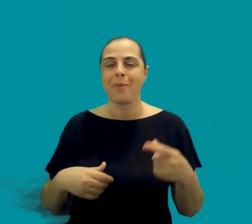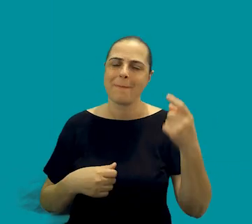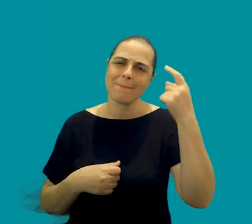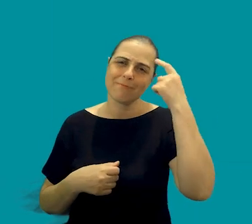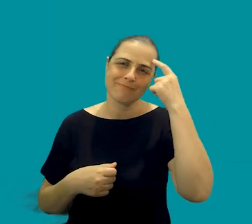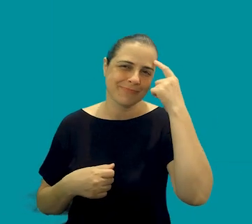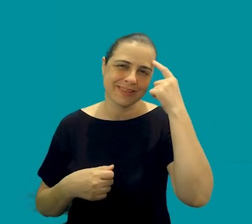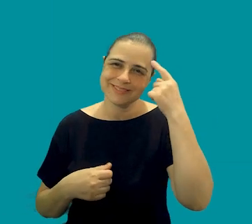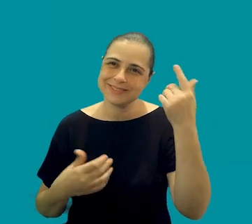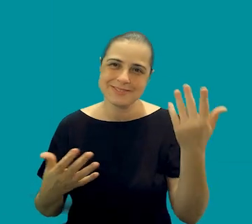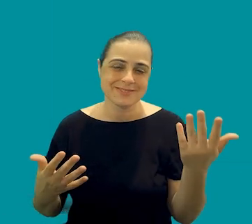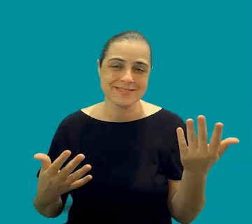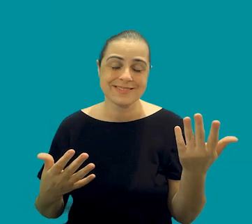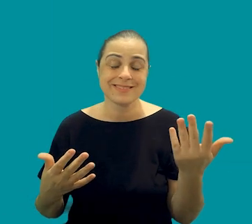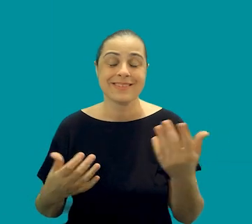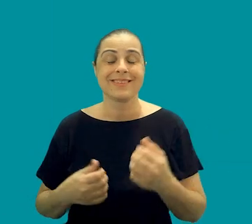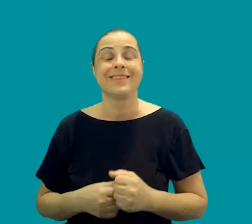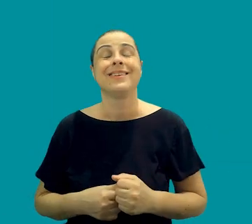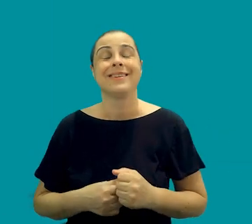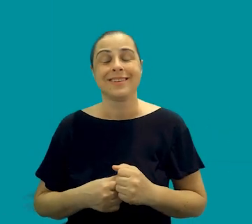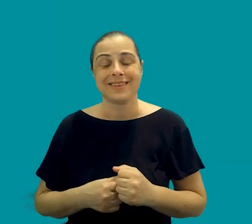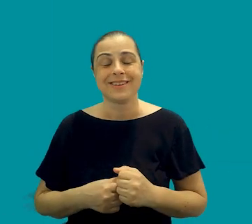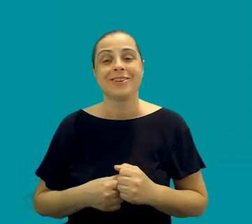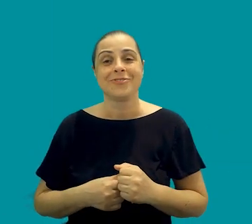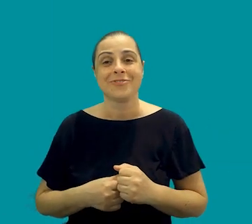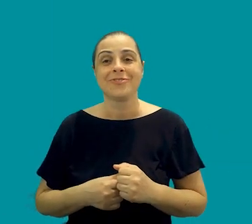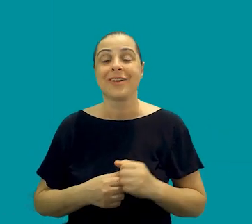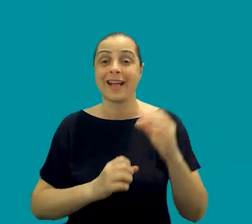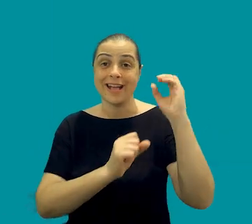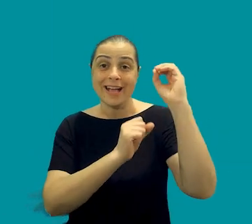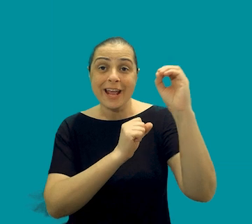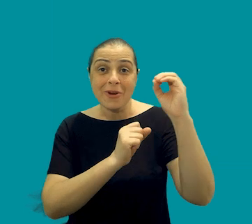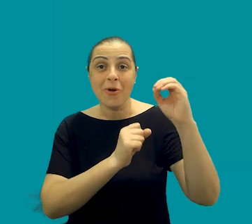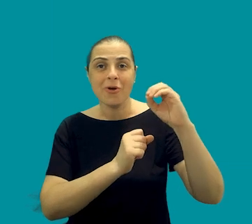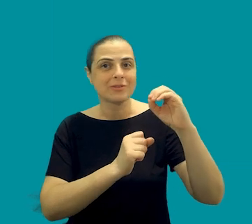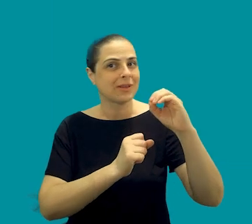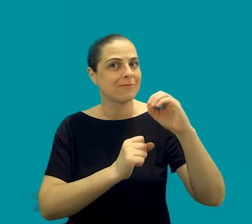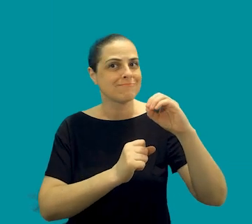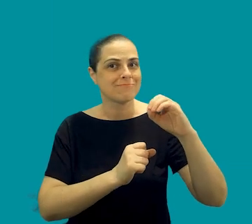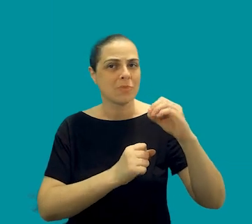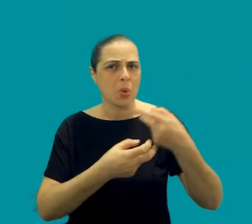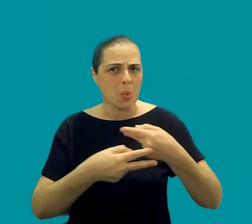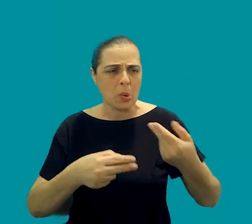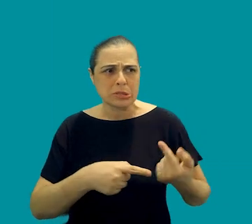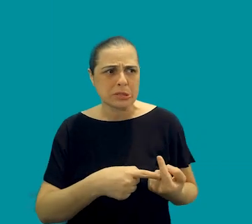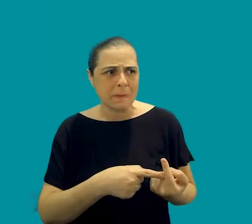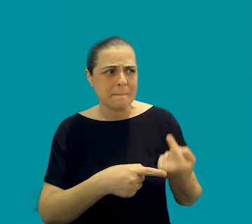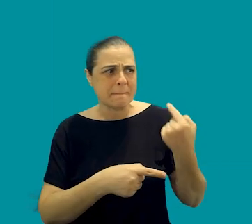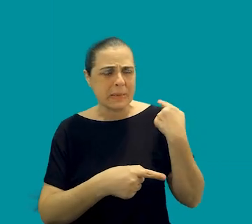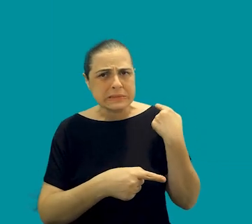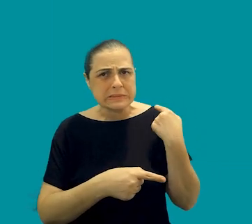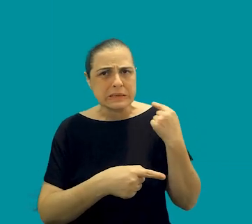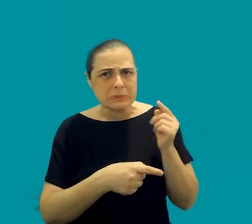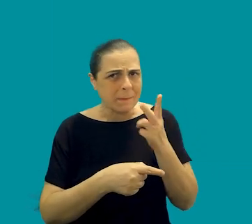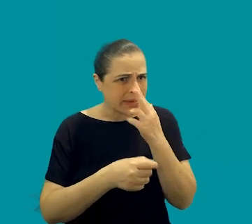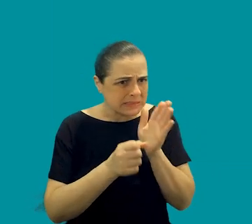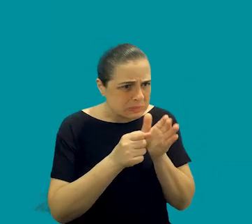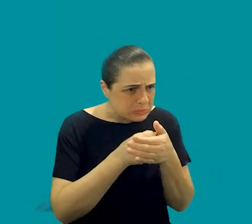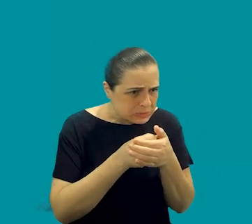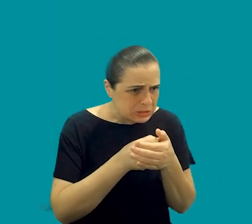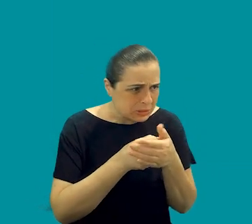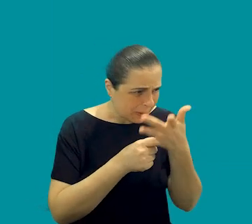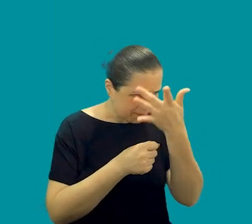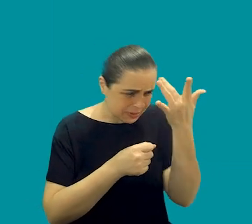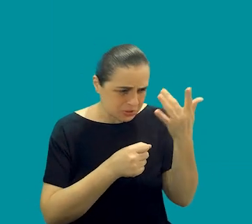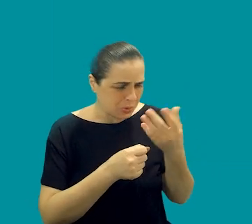coisa para lugar comum, assim. Vocês tiraram uma coisa, vocês transformaram uma coisa que é uma coisa que estava esquecida e trouxeram para a